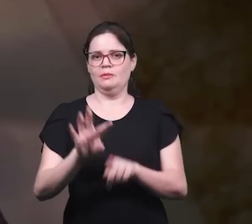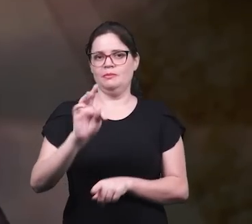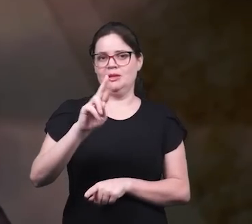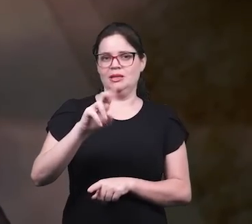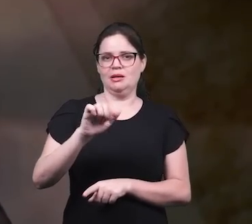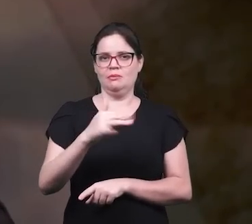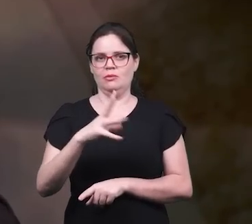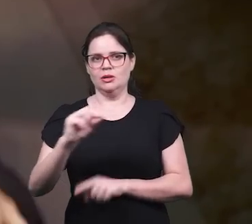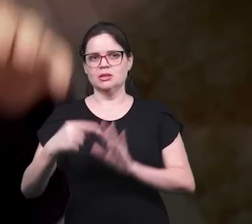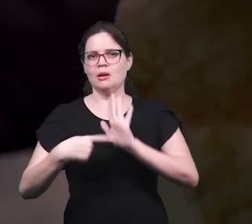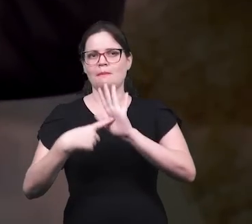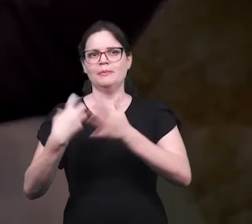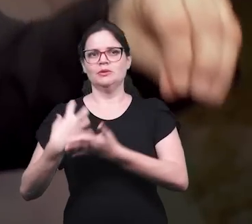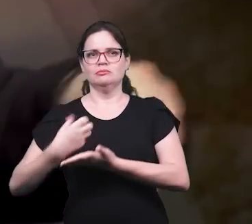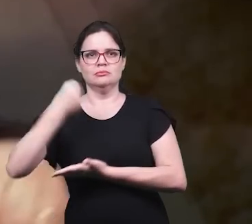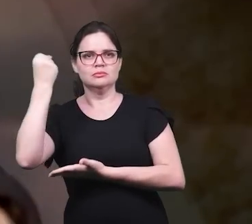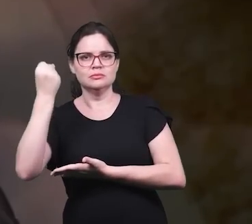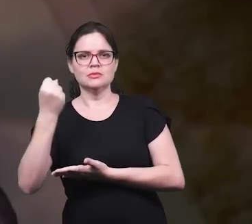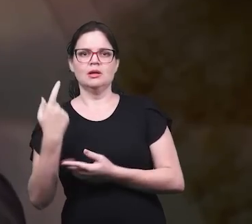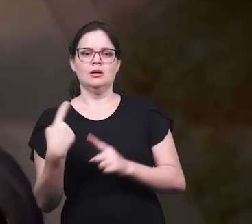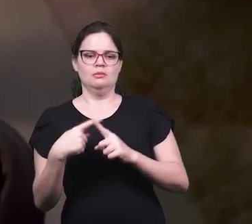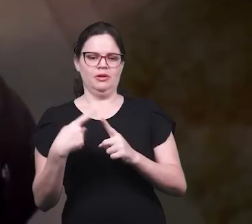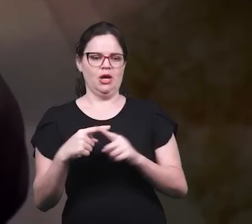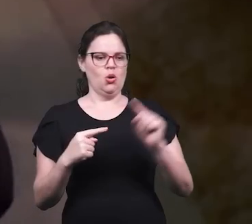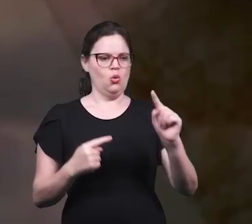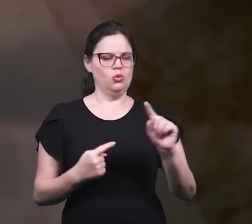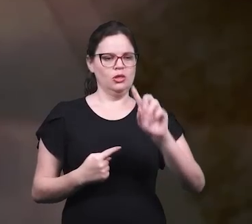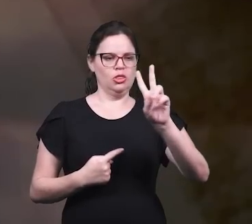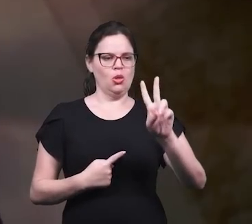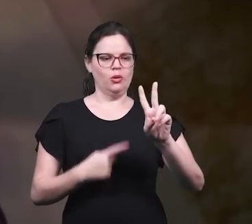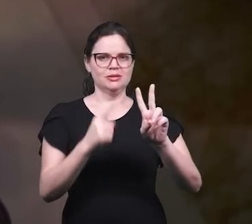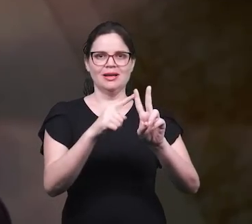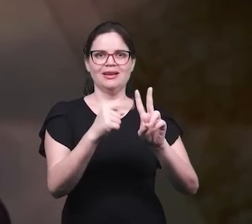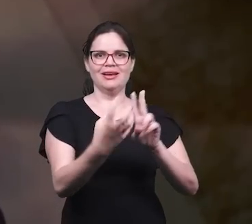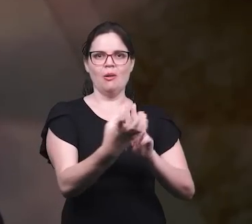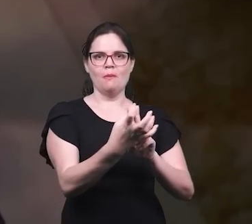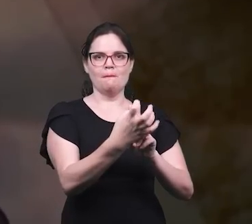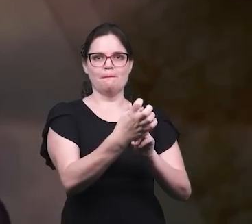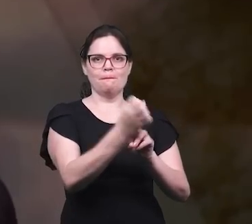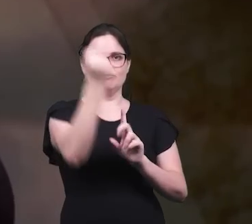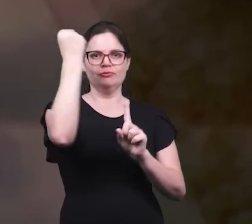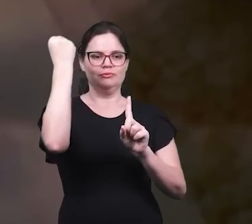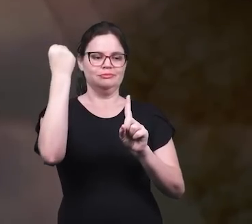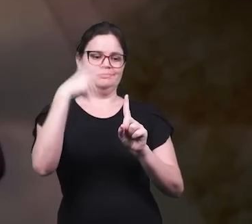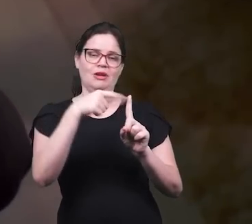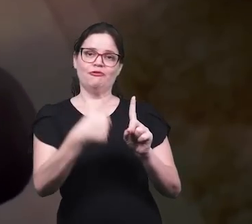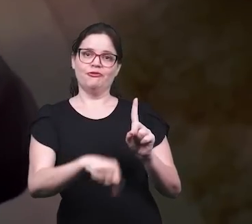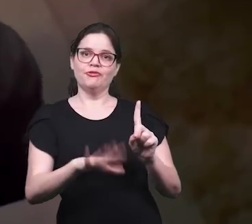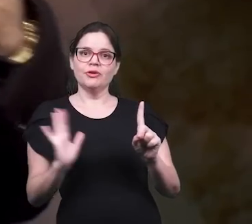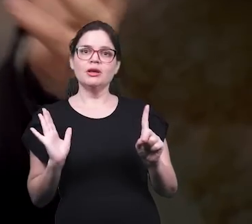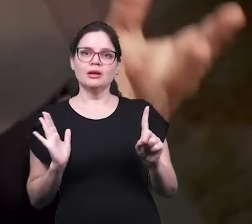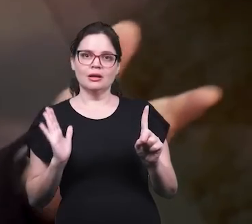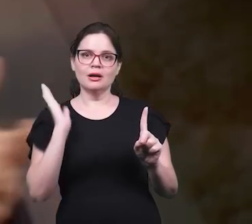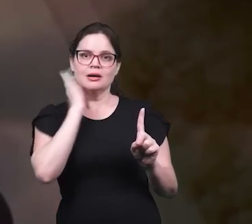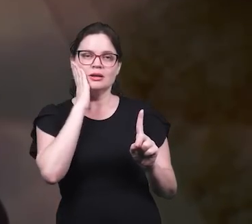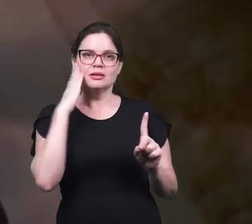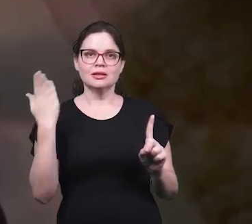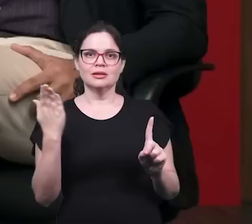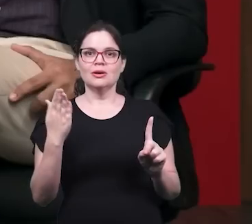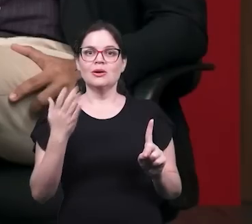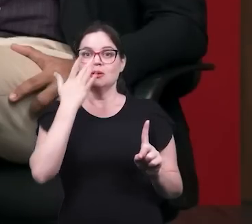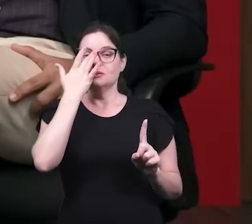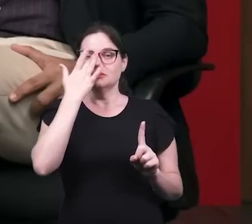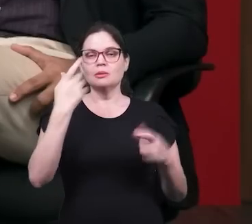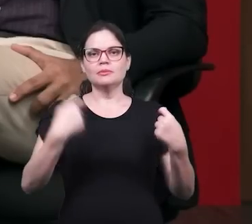tribulação, fala do arrebatamento. Um será tomado, o outro será deixado. E todos vivem como